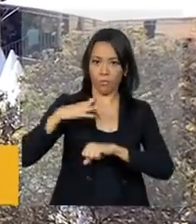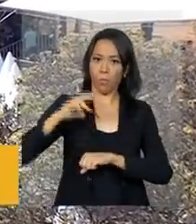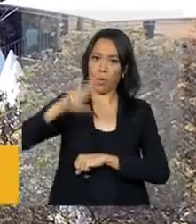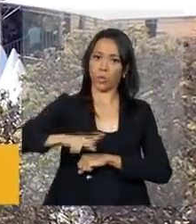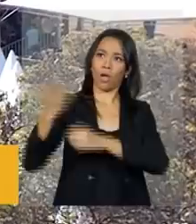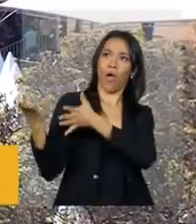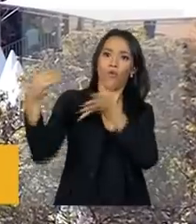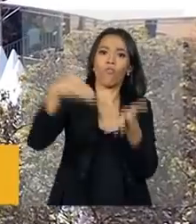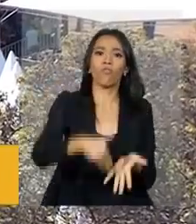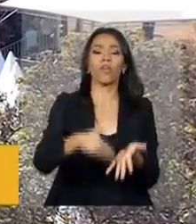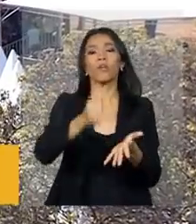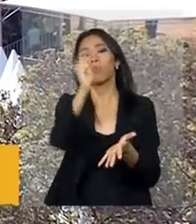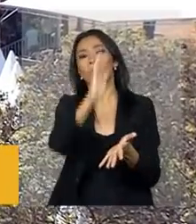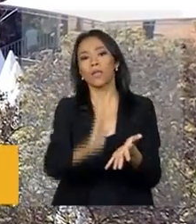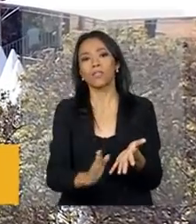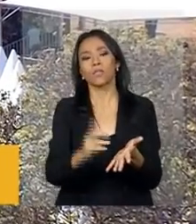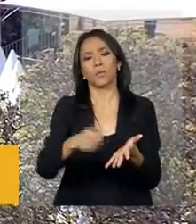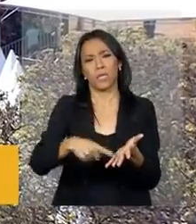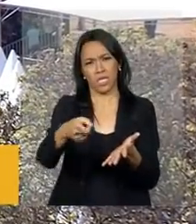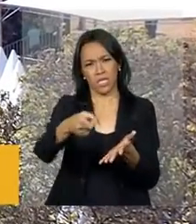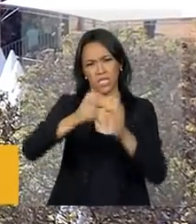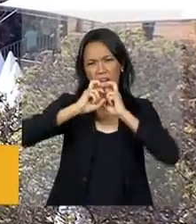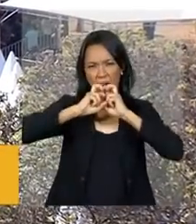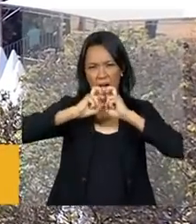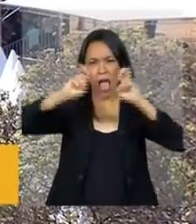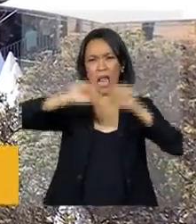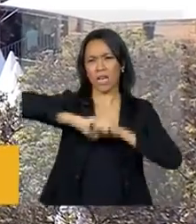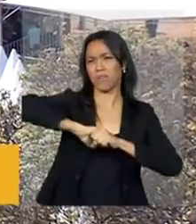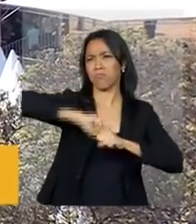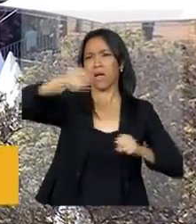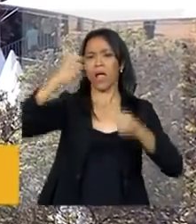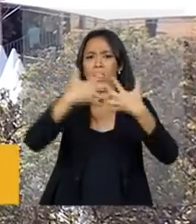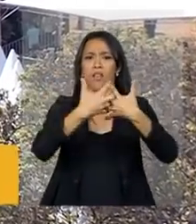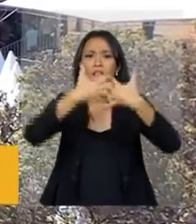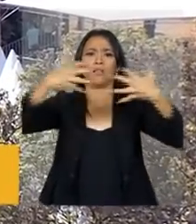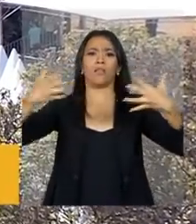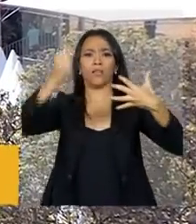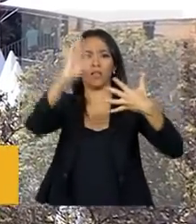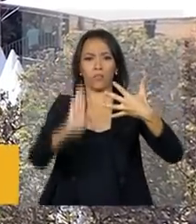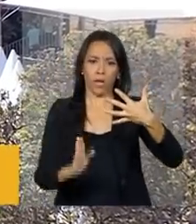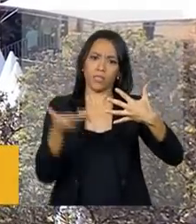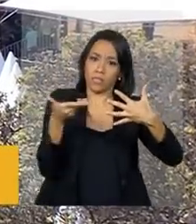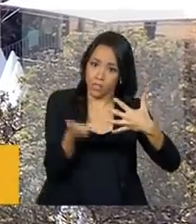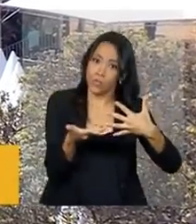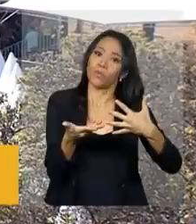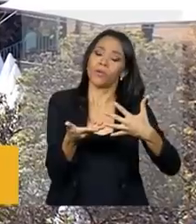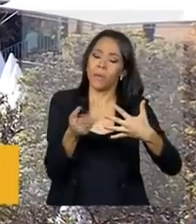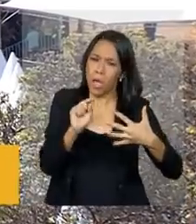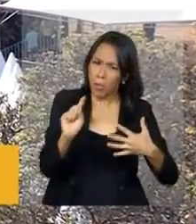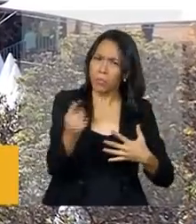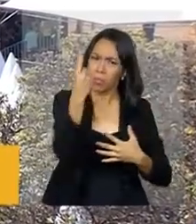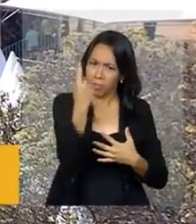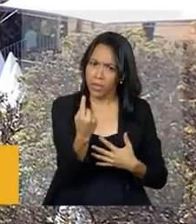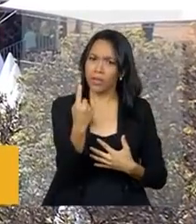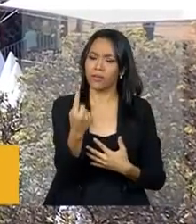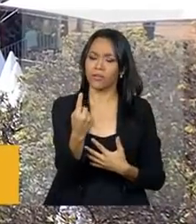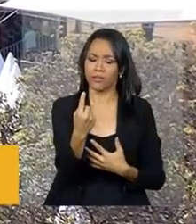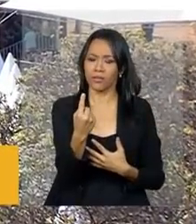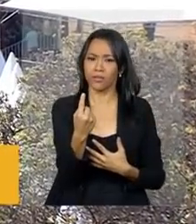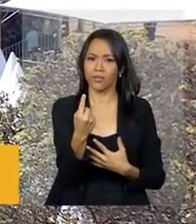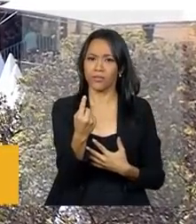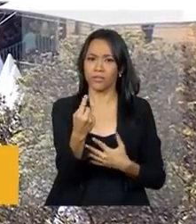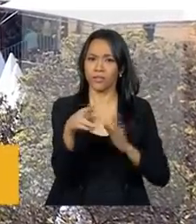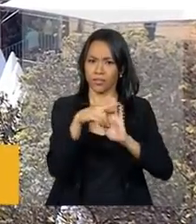ativa no nosso grito da independência e também na proclamação da República. Mas é o primeiro regimento...